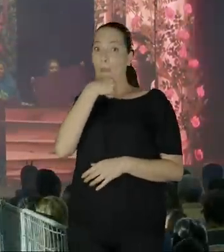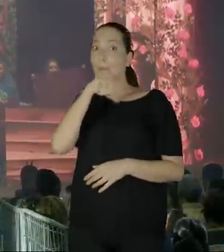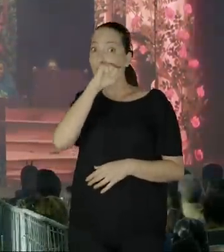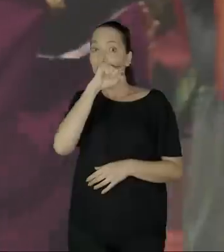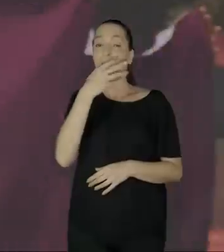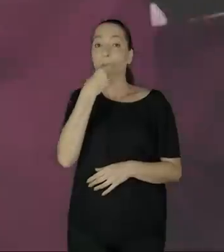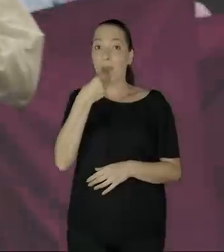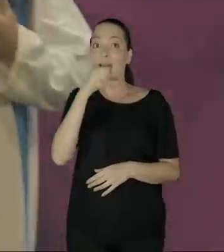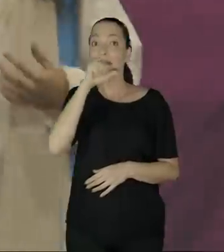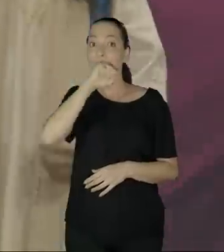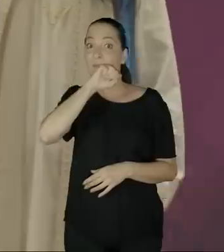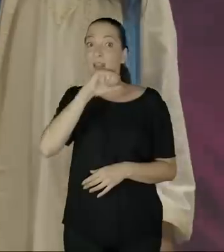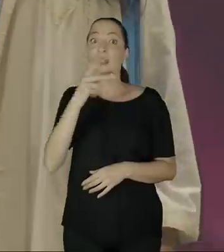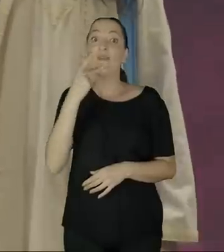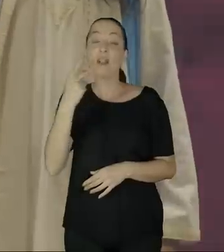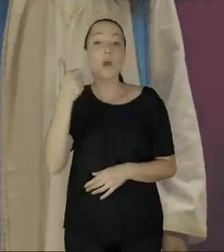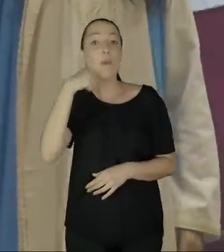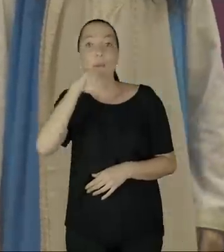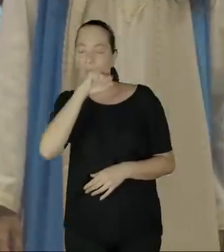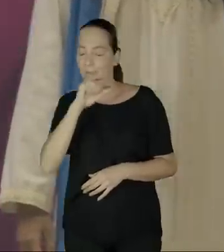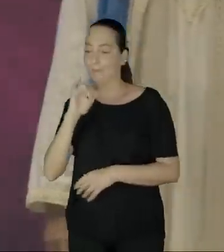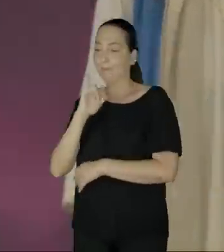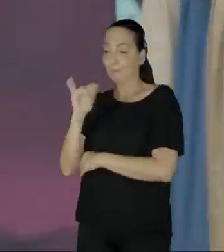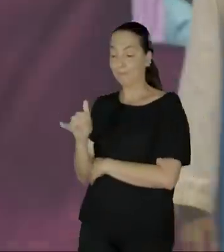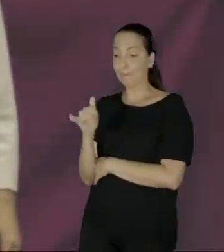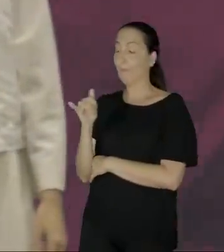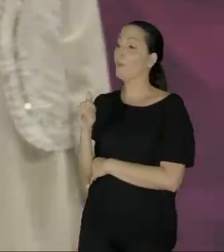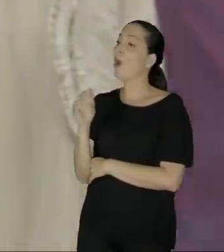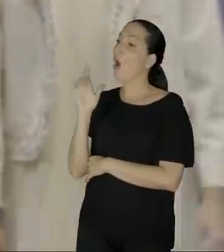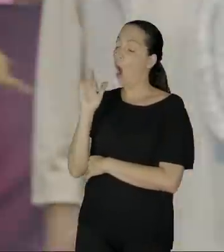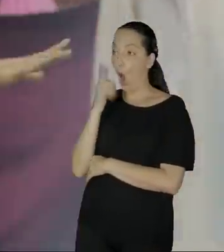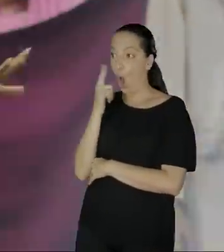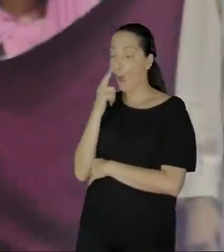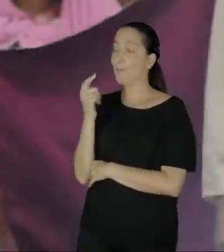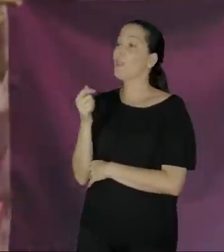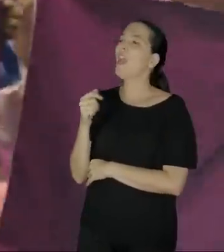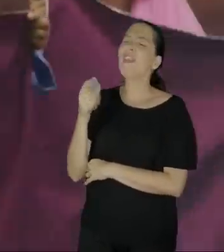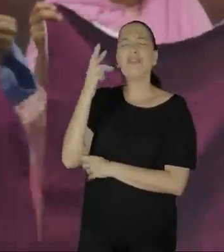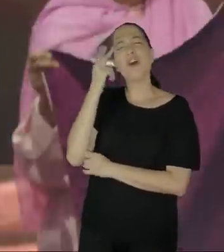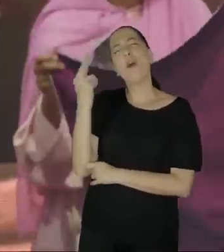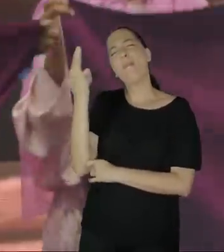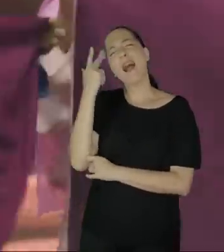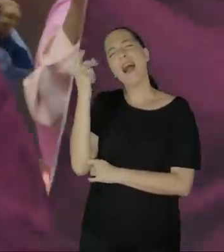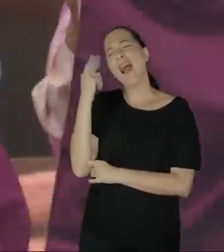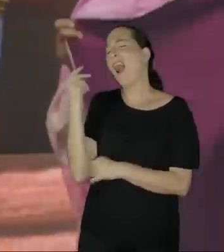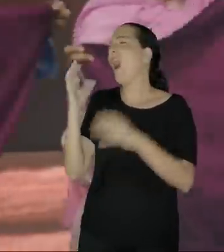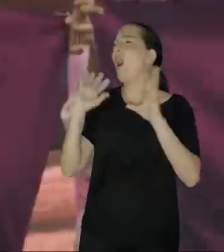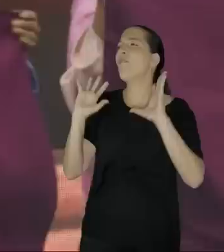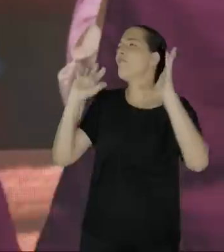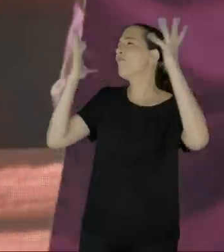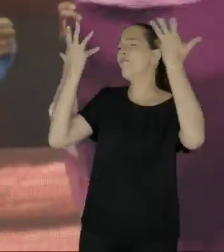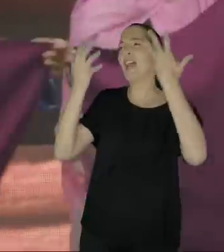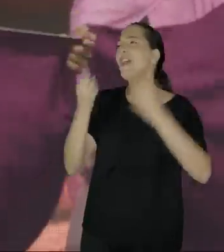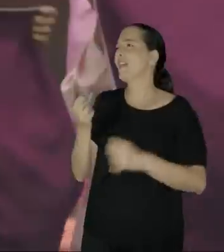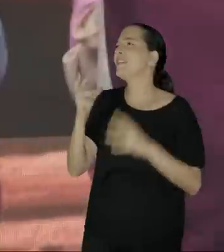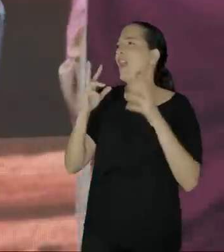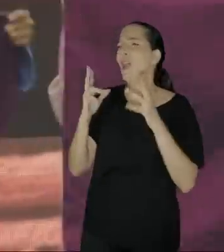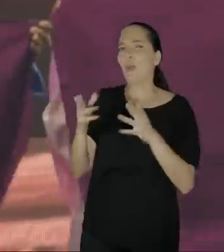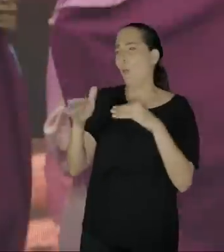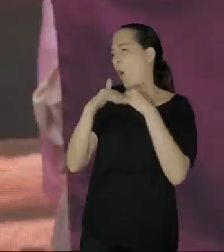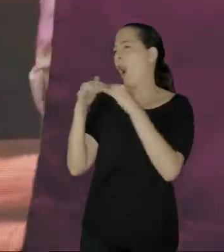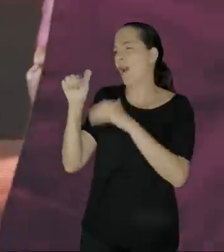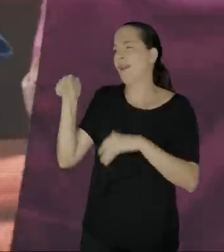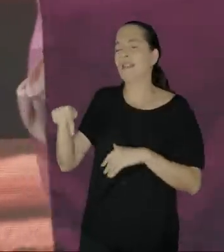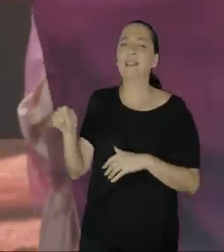bela mãezinha. Minha querida esposa, é natural que em toda grande festa, como esta, que